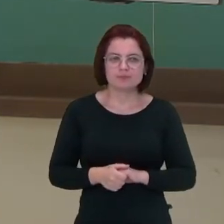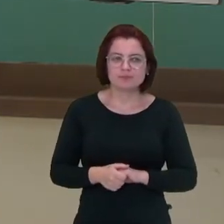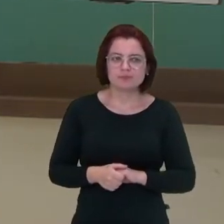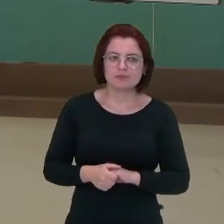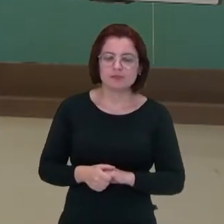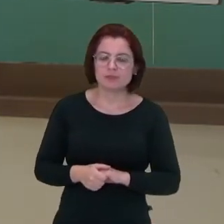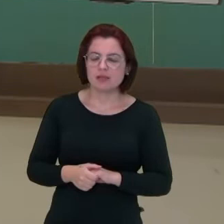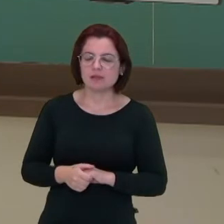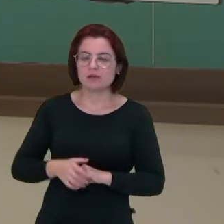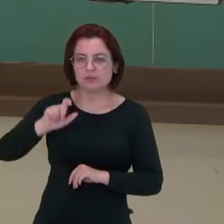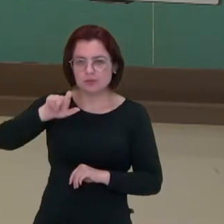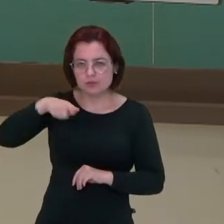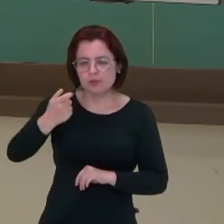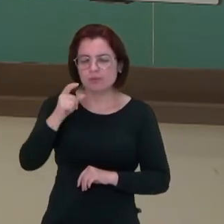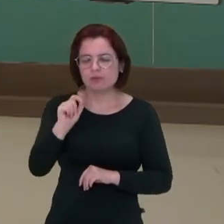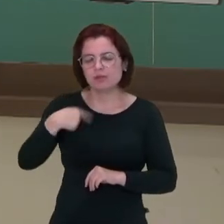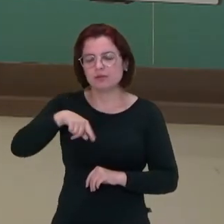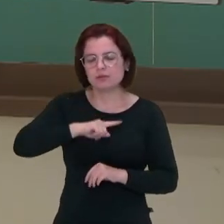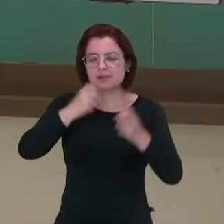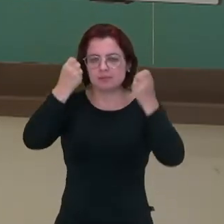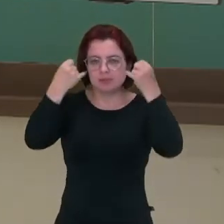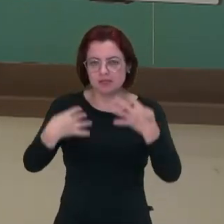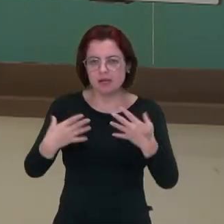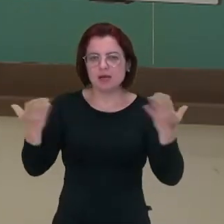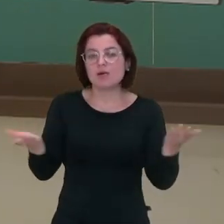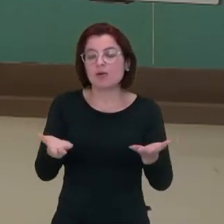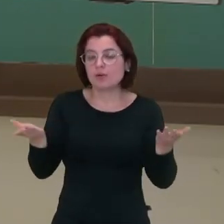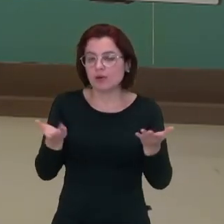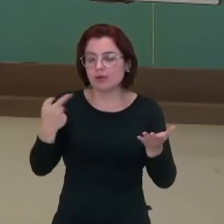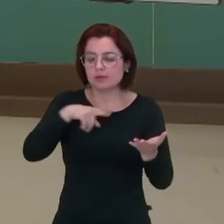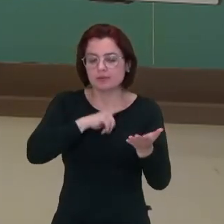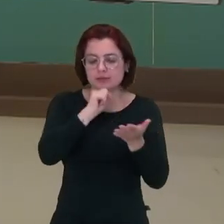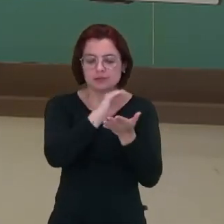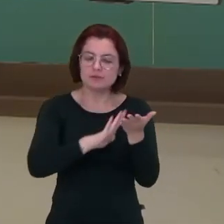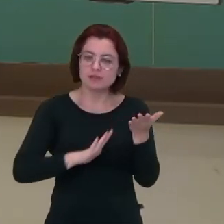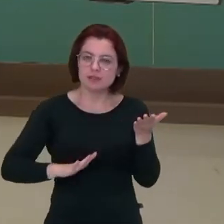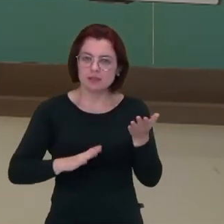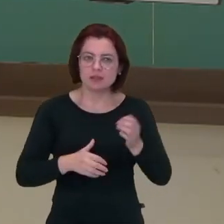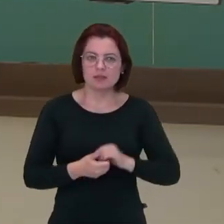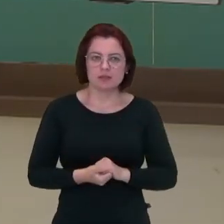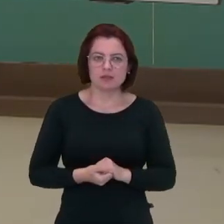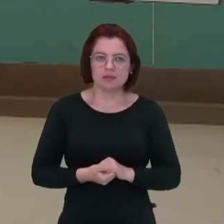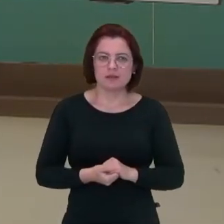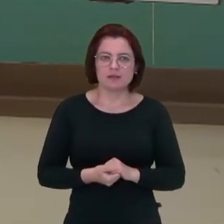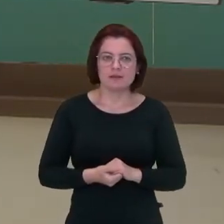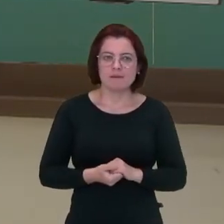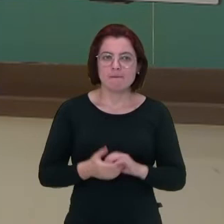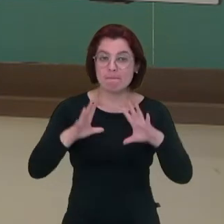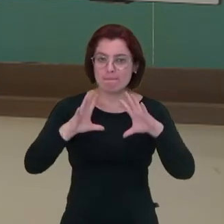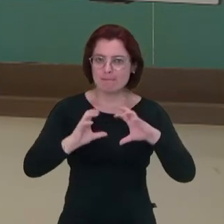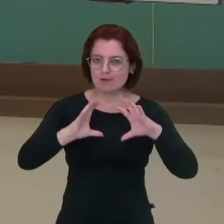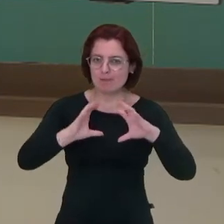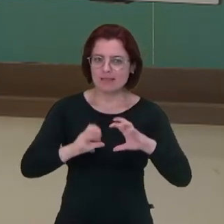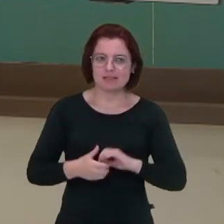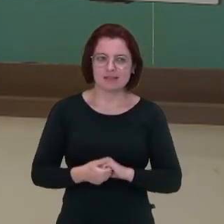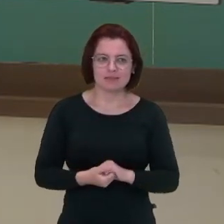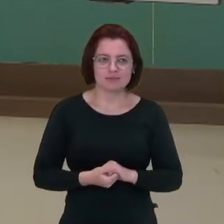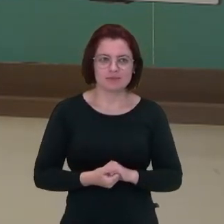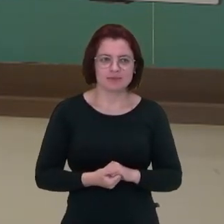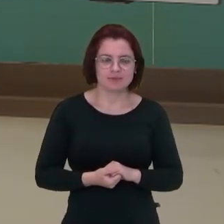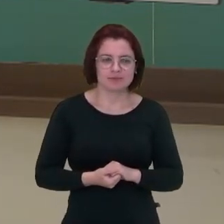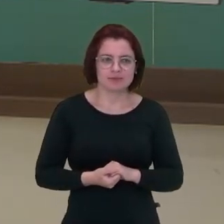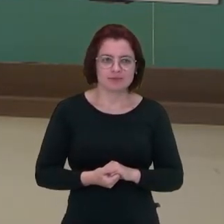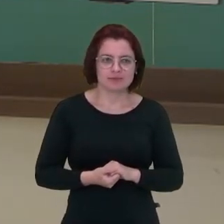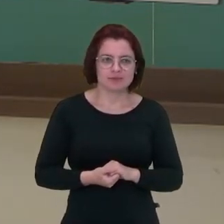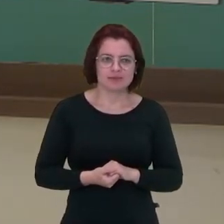Então, baseado em tudo isso que a gente conversou, nós vamos fazer agora uma atividade de mão na massa, que é o seguinte. Vamos